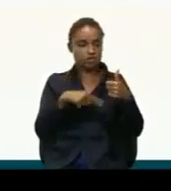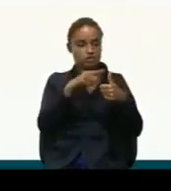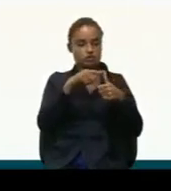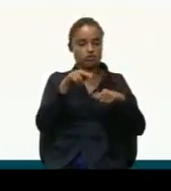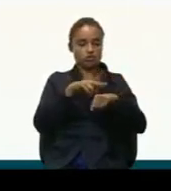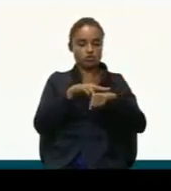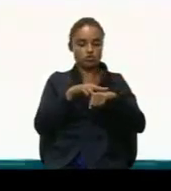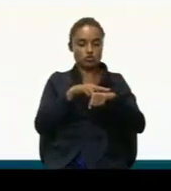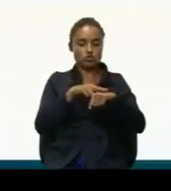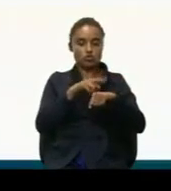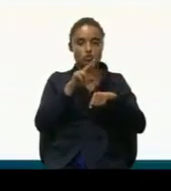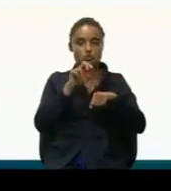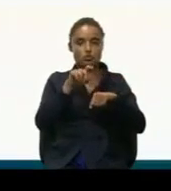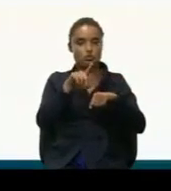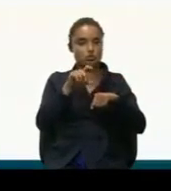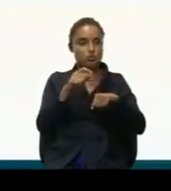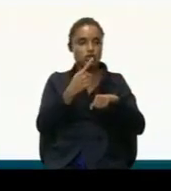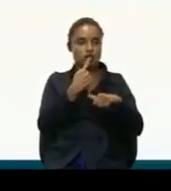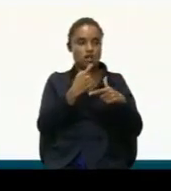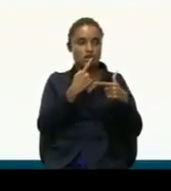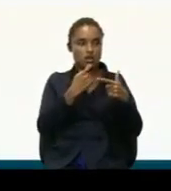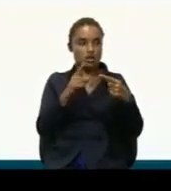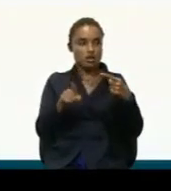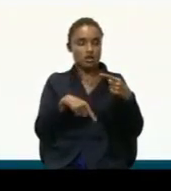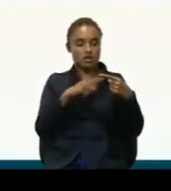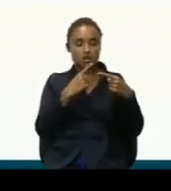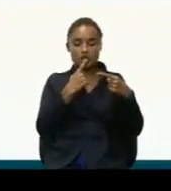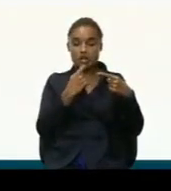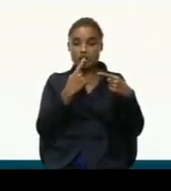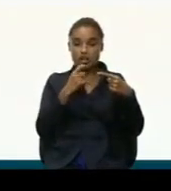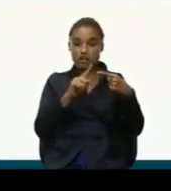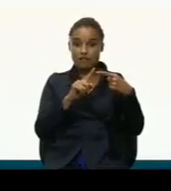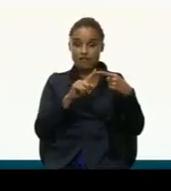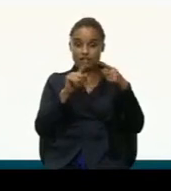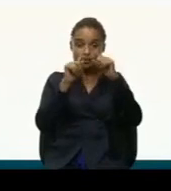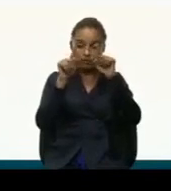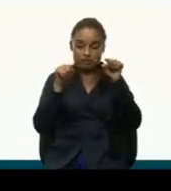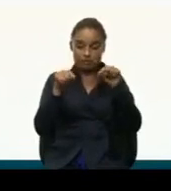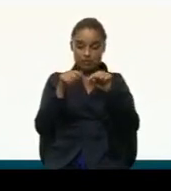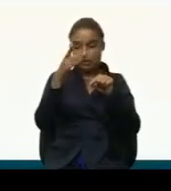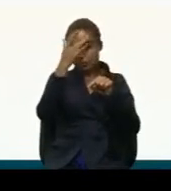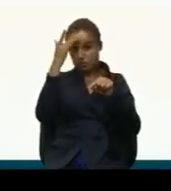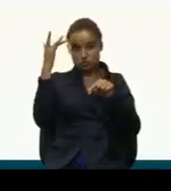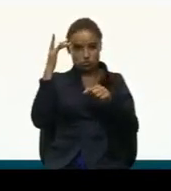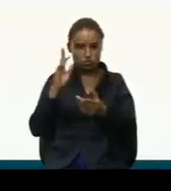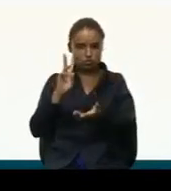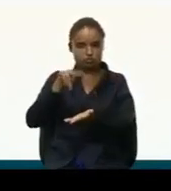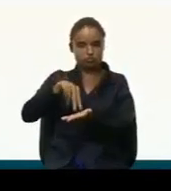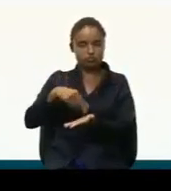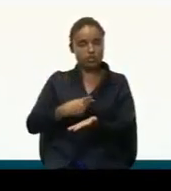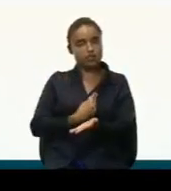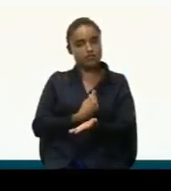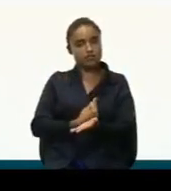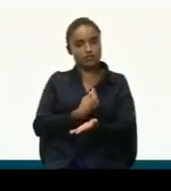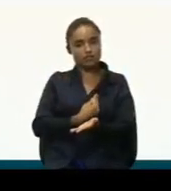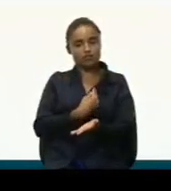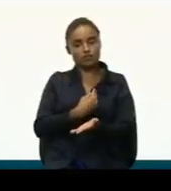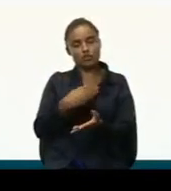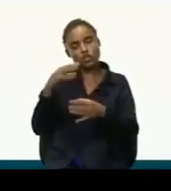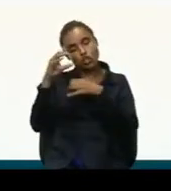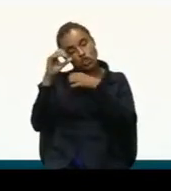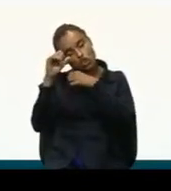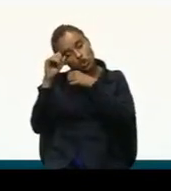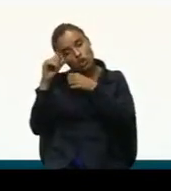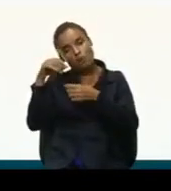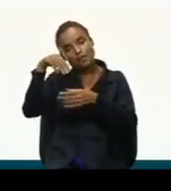estão alojados na nossa obra. Eles residem na obra. Então, geralmente, você tem, sua empresa